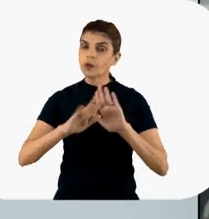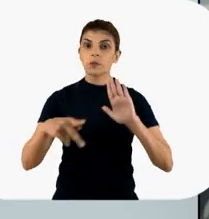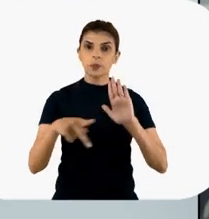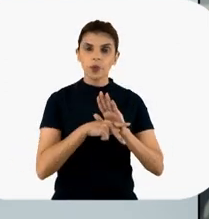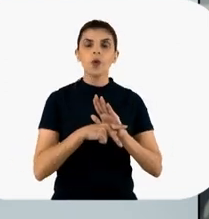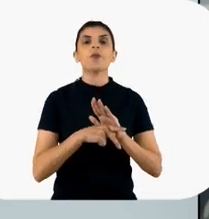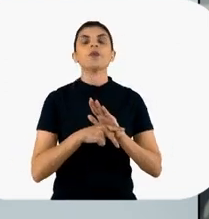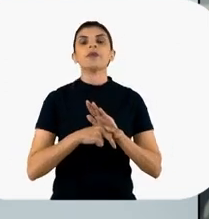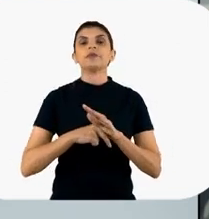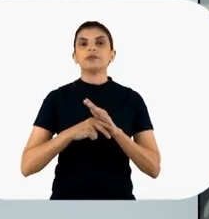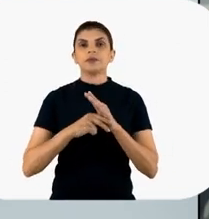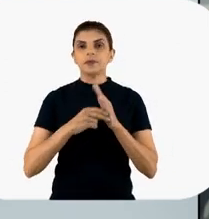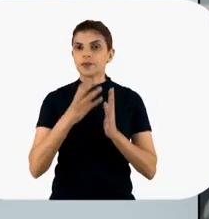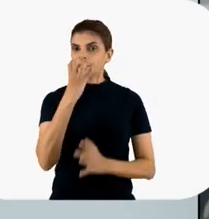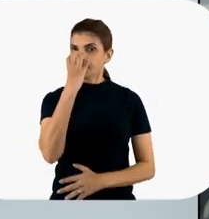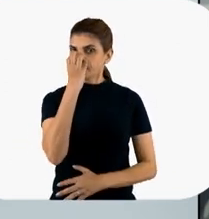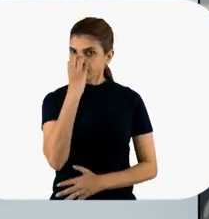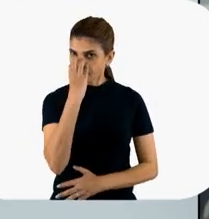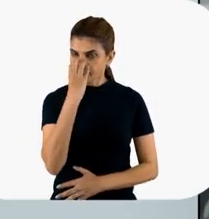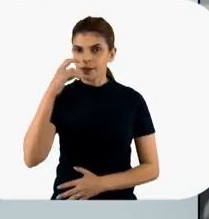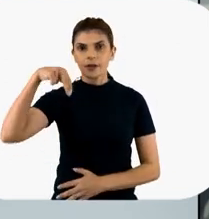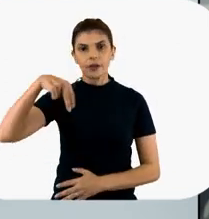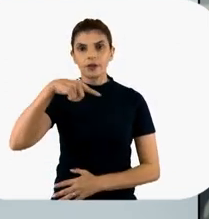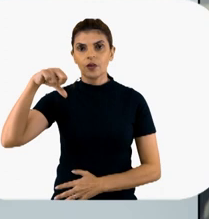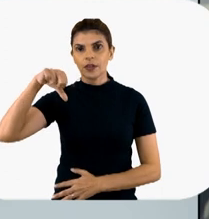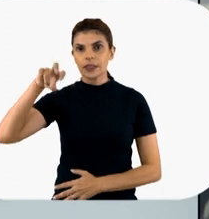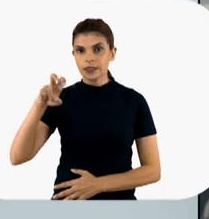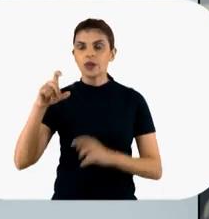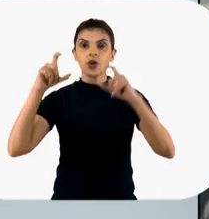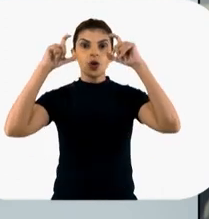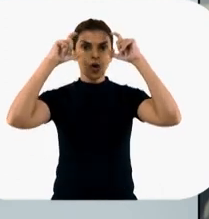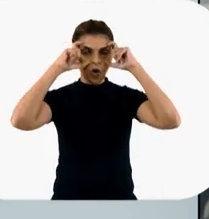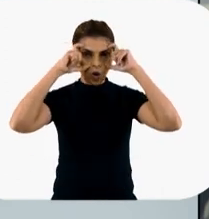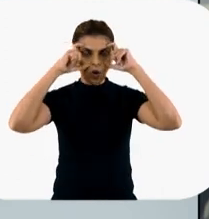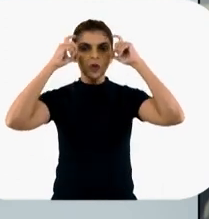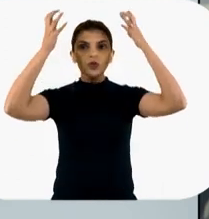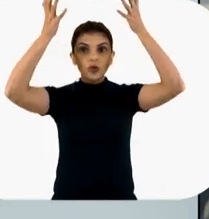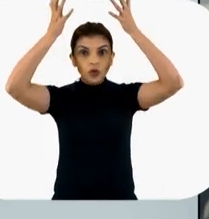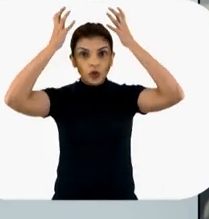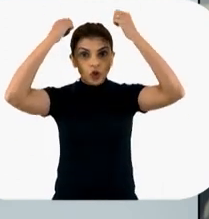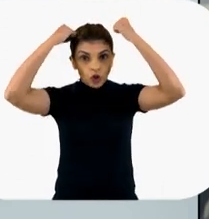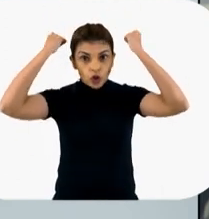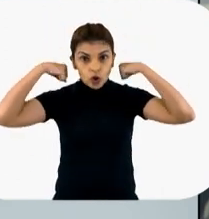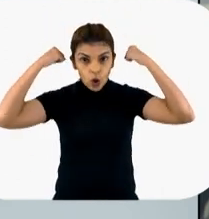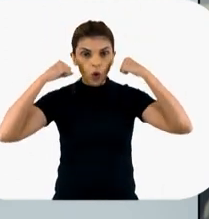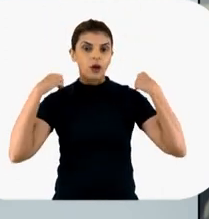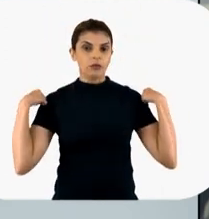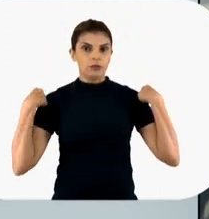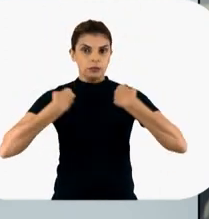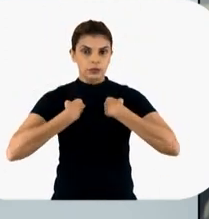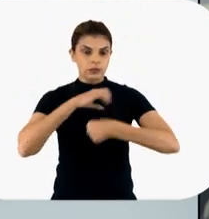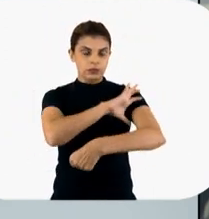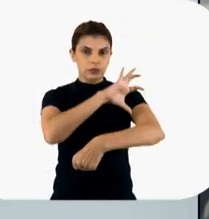cuidados com EPI apropriada para aerossol, que significa o uso de touca, óculos, máscara N95 ou similar em termos